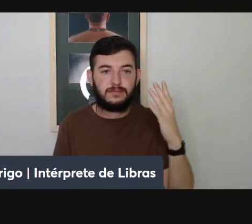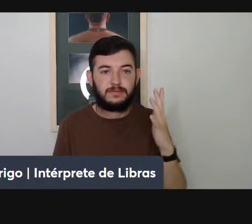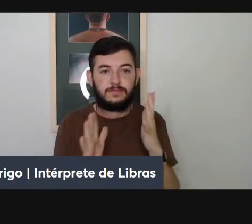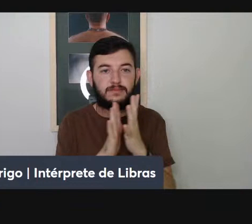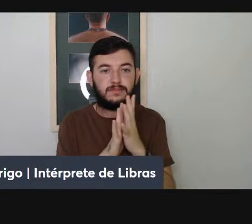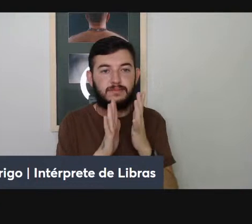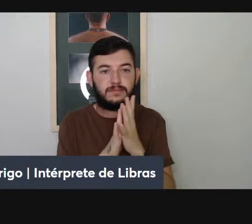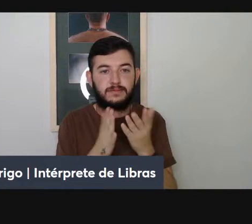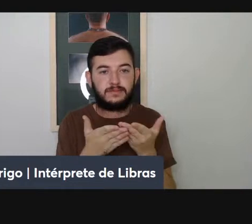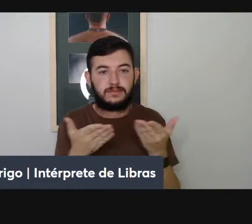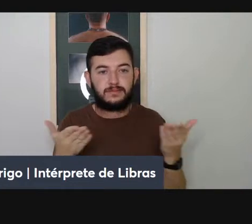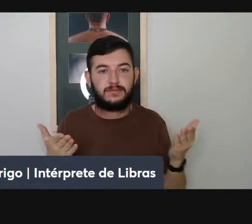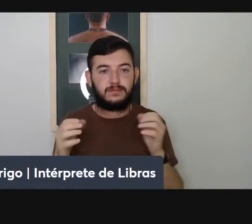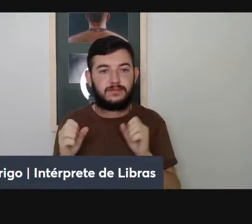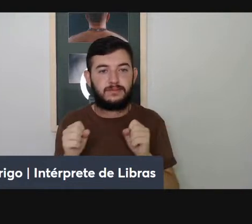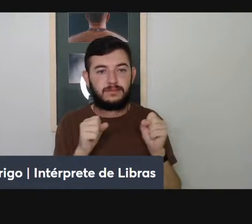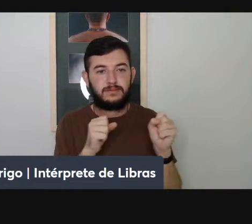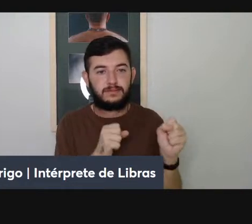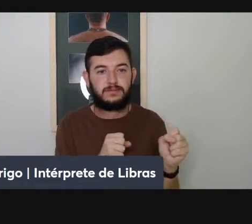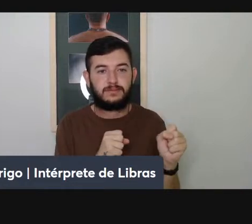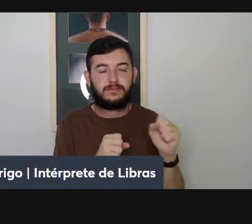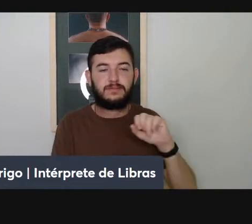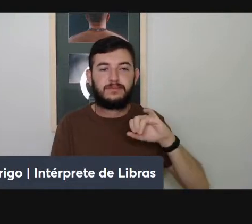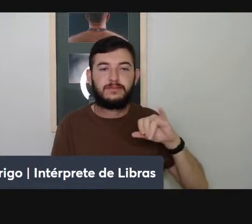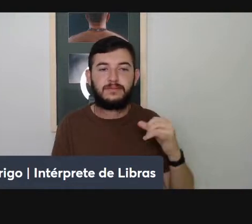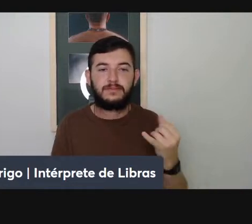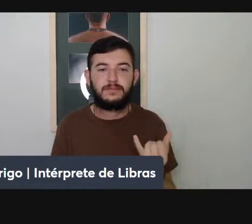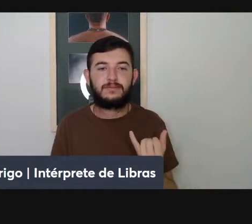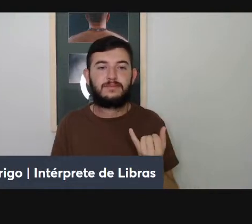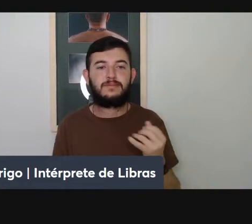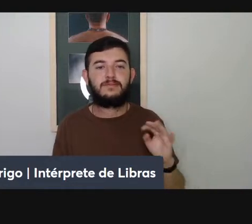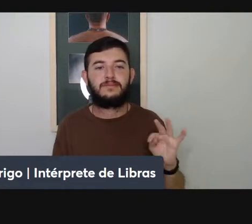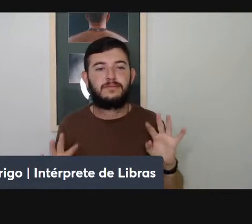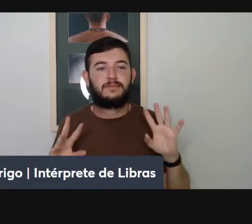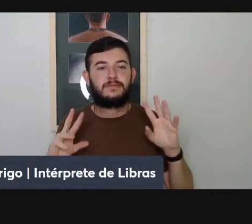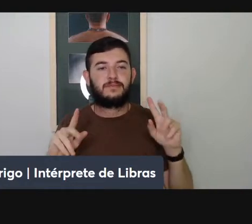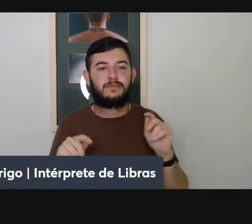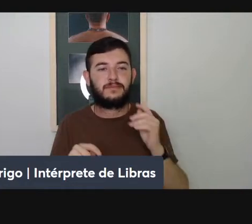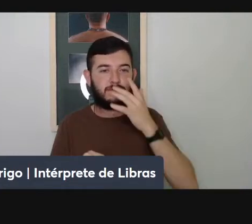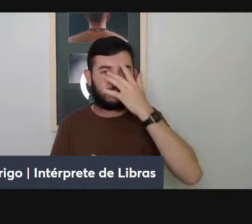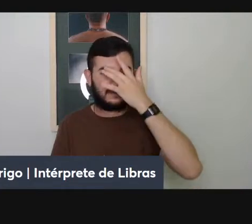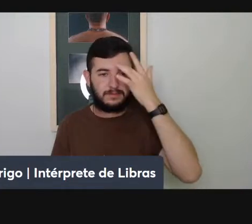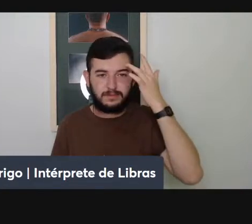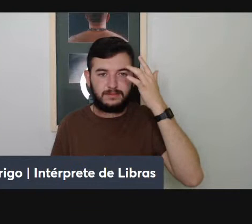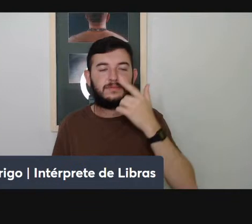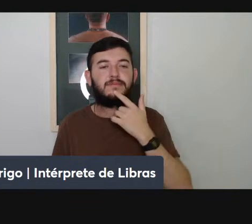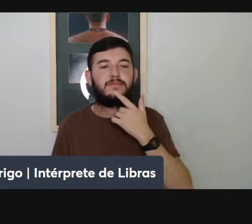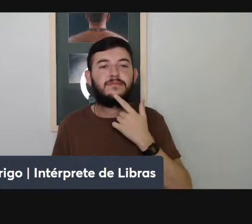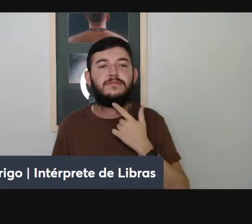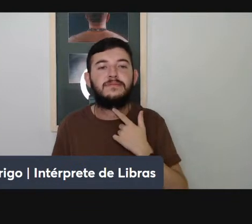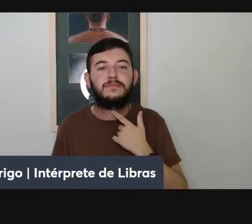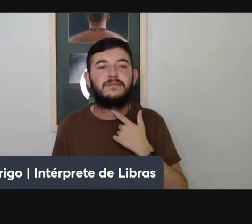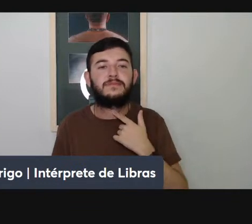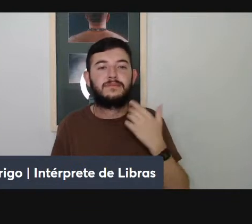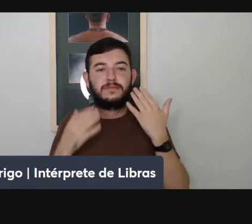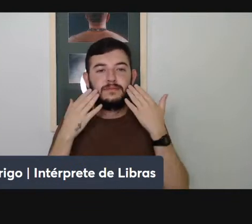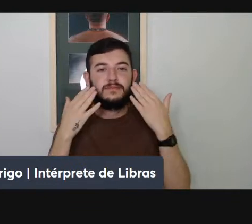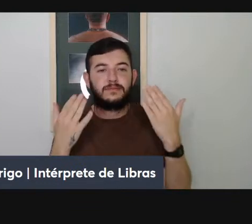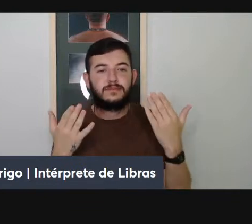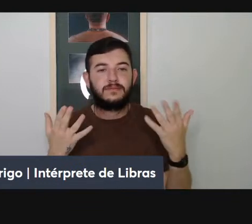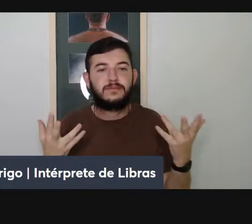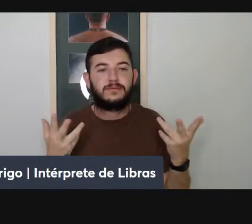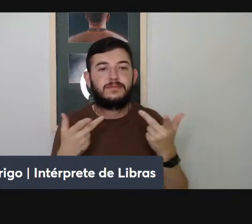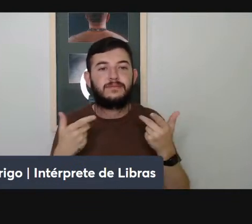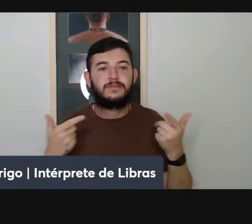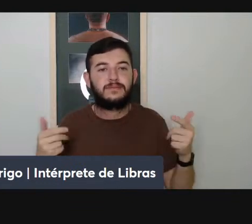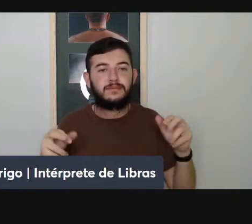né, possibilitar essa oportunidade a todo o público. Então, eu desejo uma excelente apresentação,